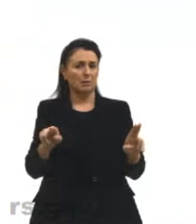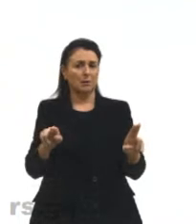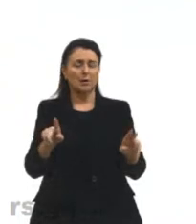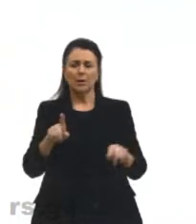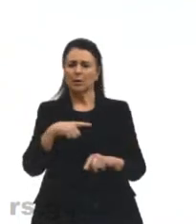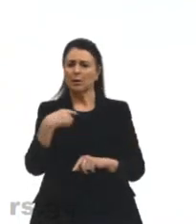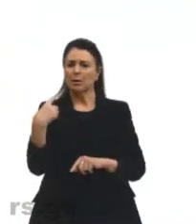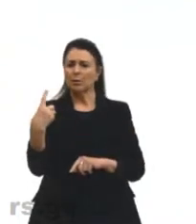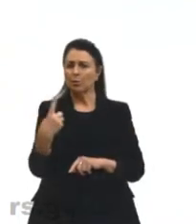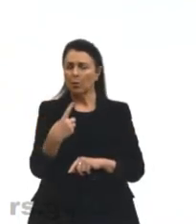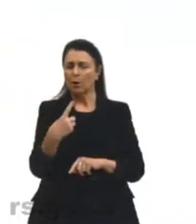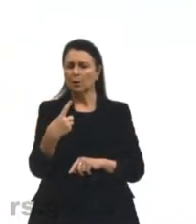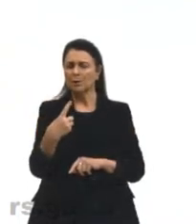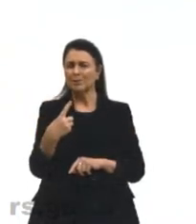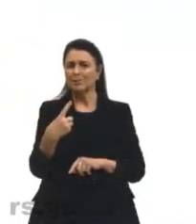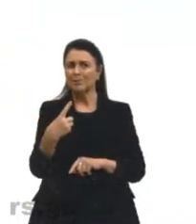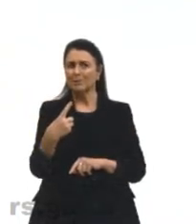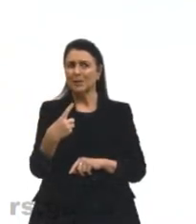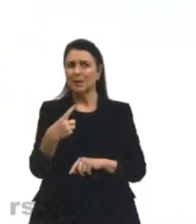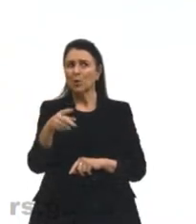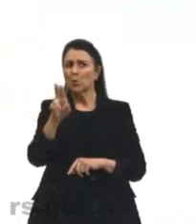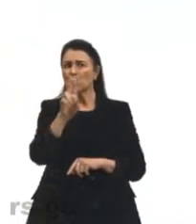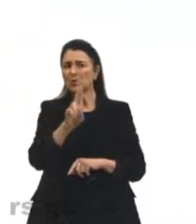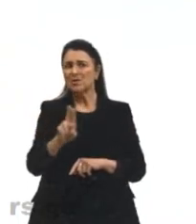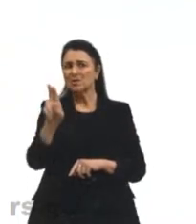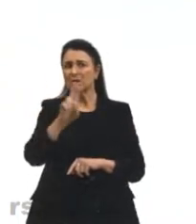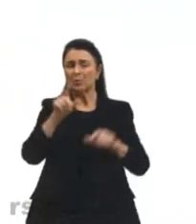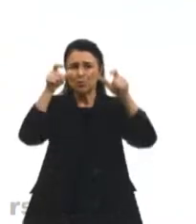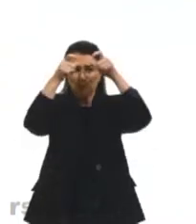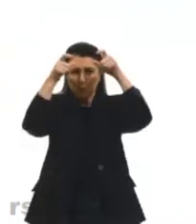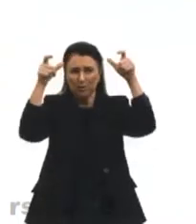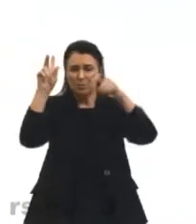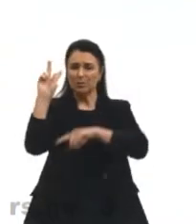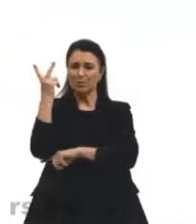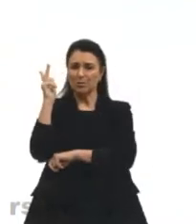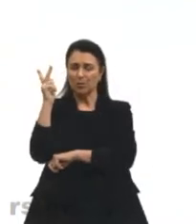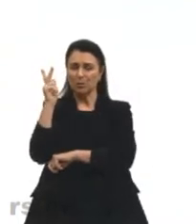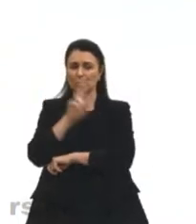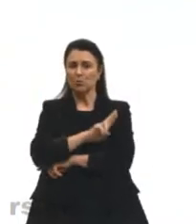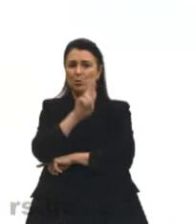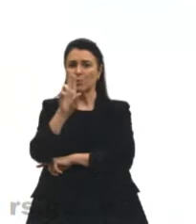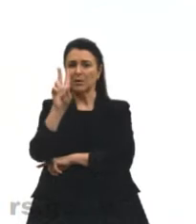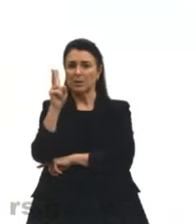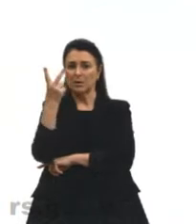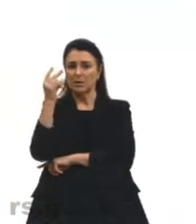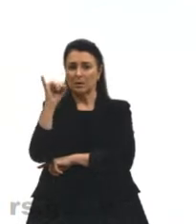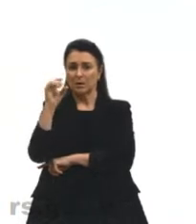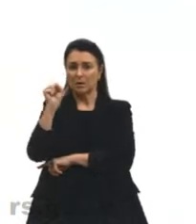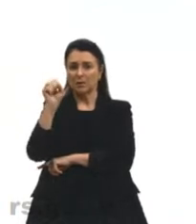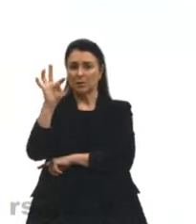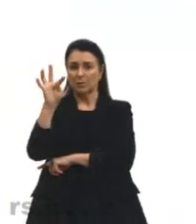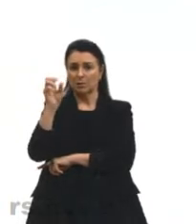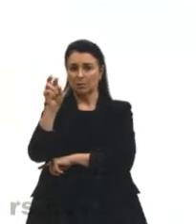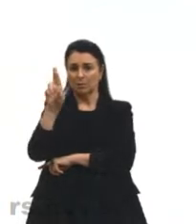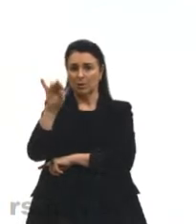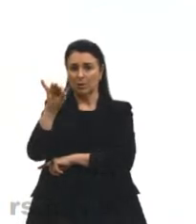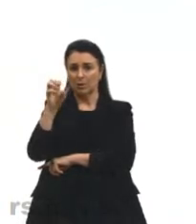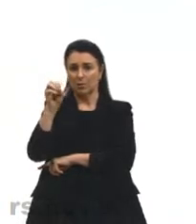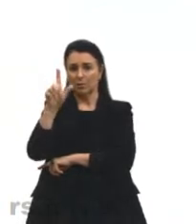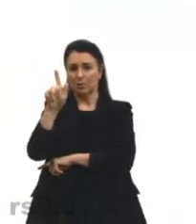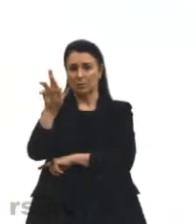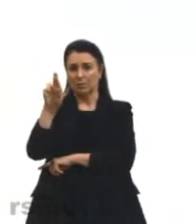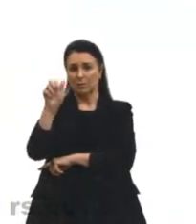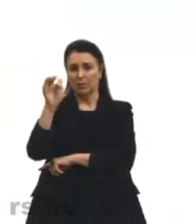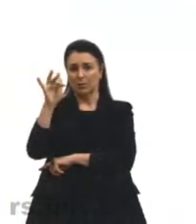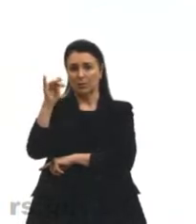gente costuma Chamar esse conhecimento histórico de historiografia A historiografia então seria